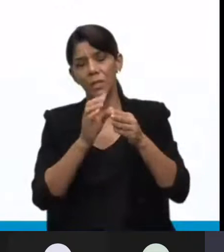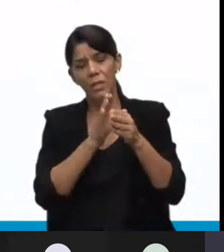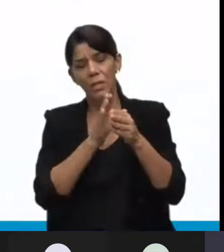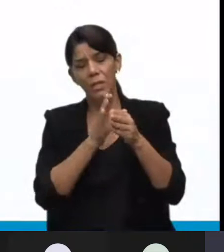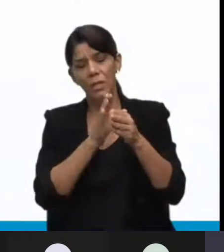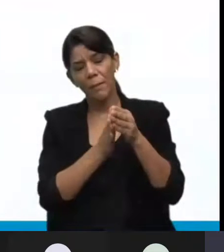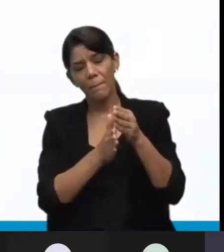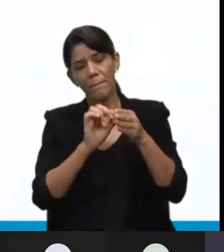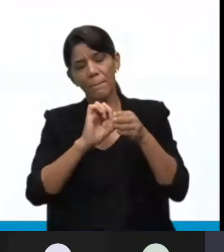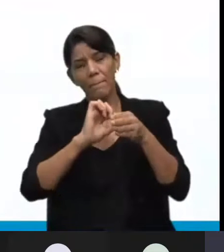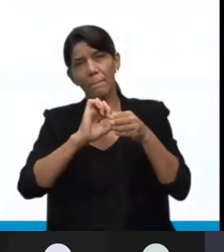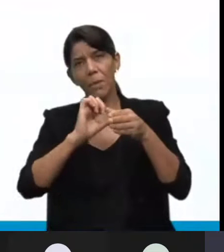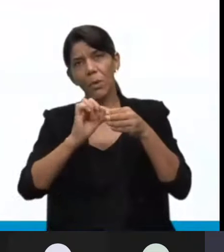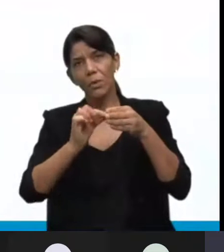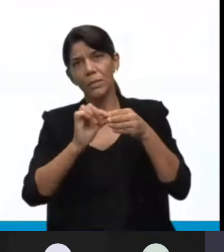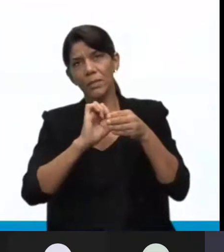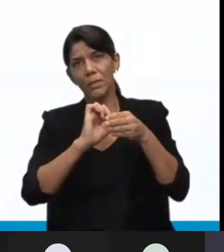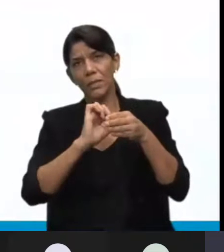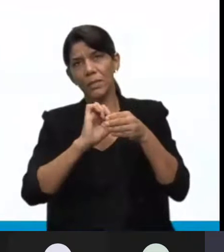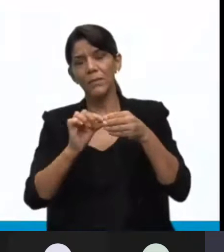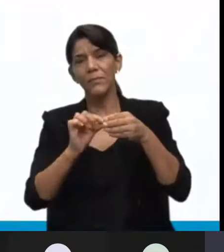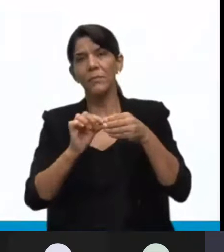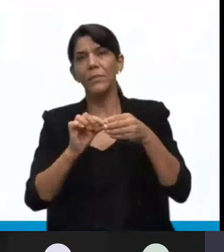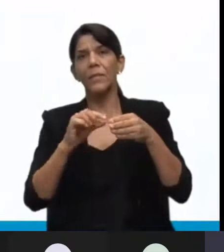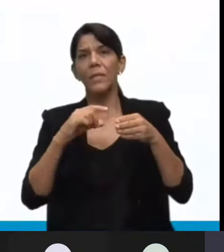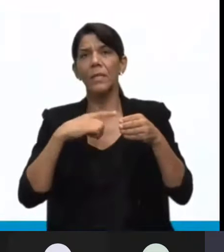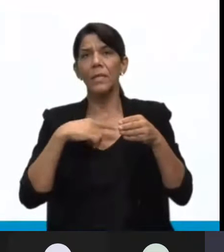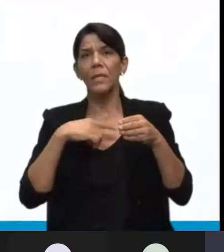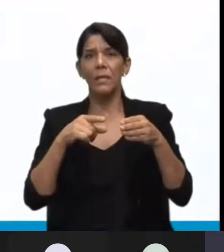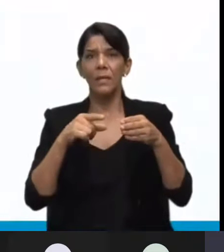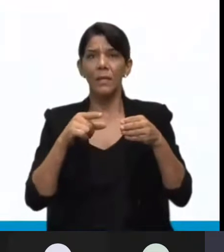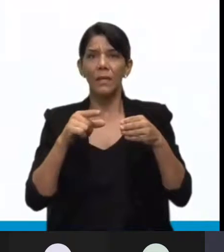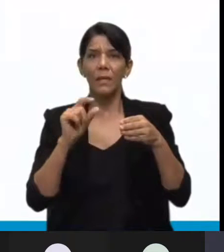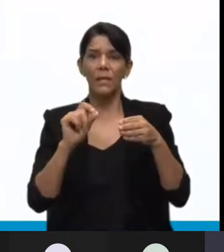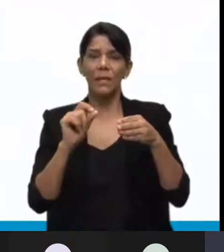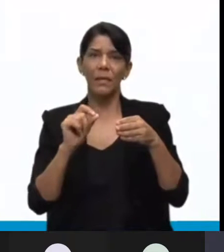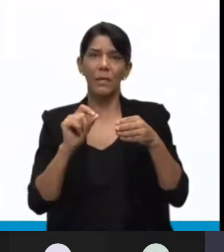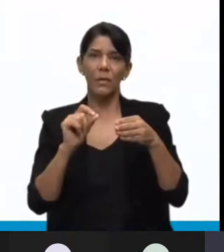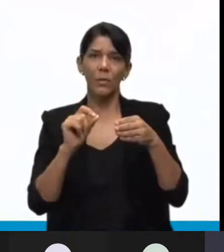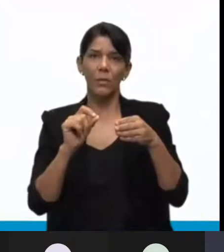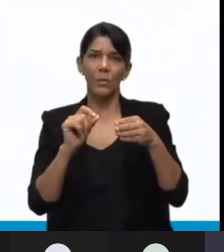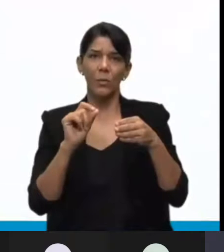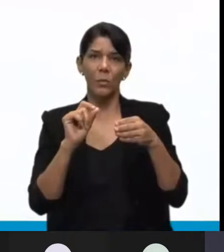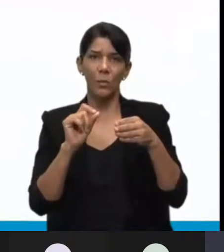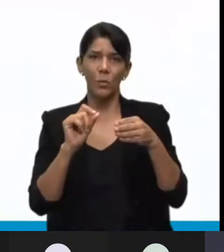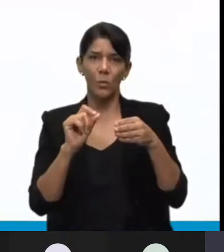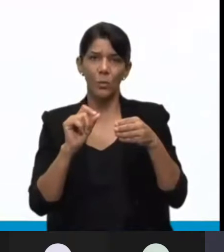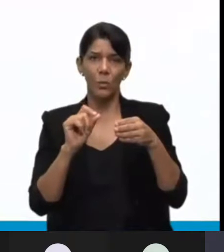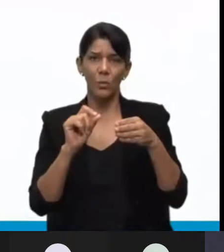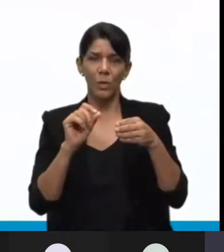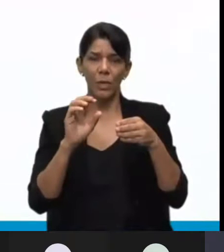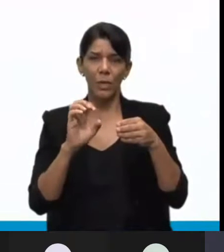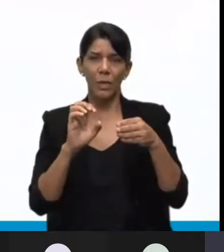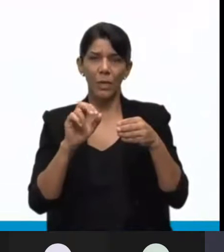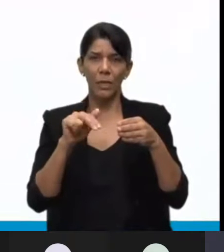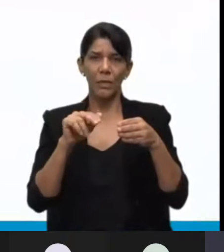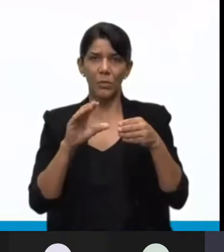ventrículo esquerdo, na verdade aqui é o ventrículo esquerdo. Então, essa camada interna aqui vai ser, então, o